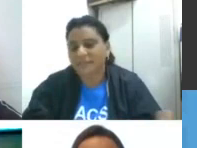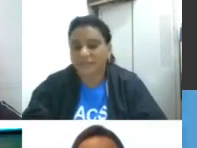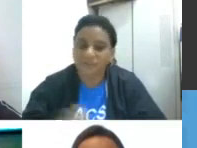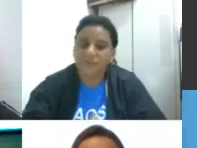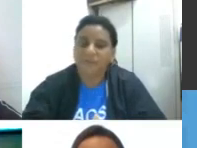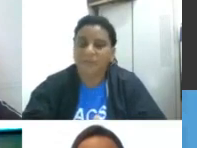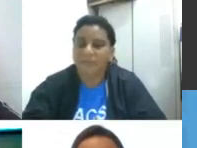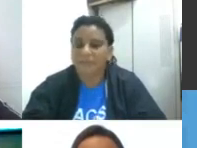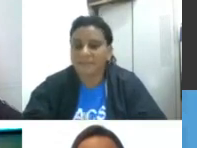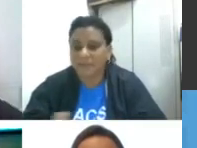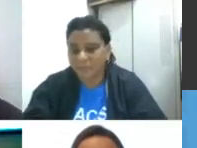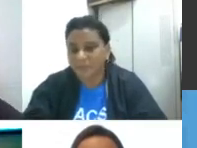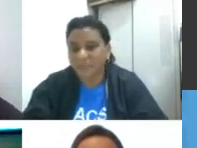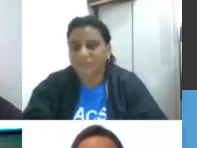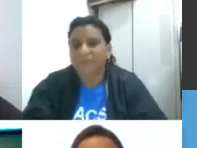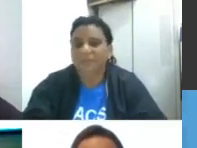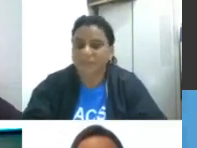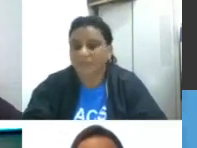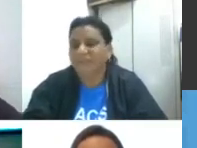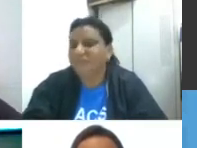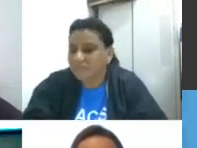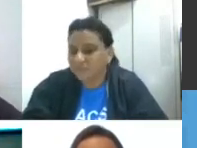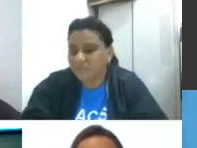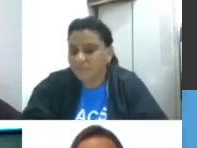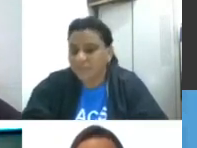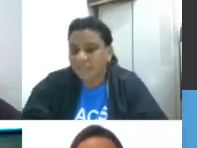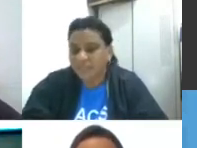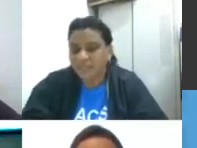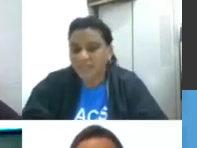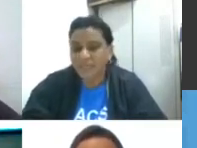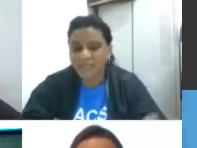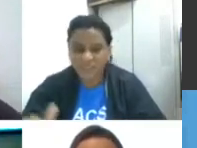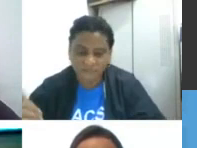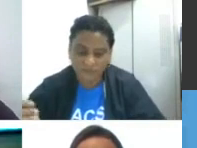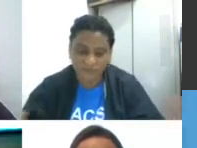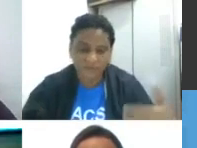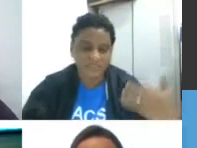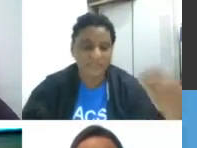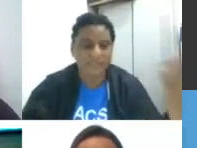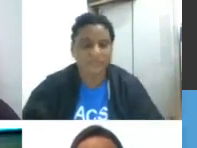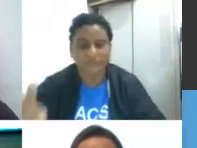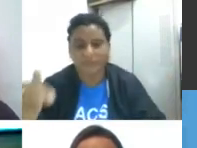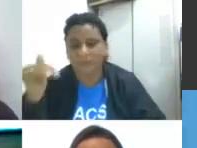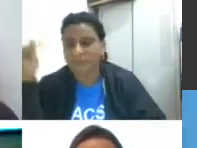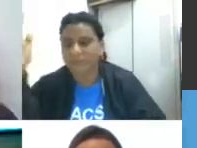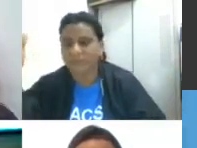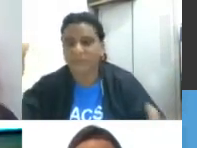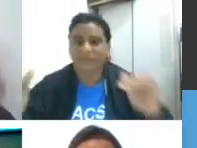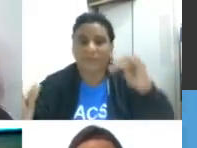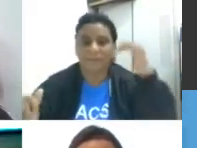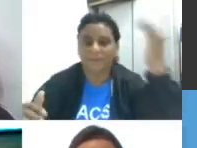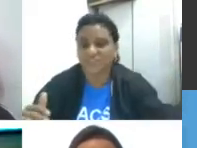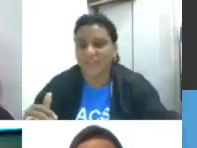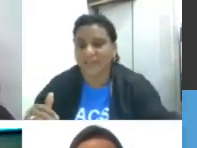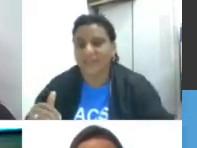dele não tomar medicação por conta da bebida que ele faça os dois né e aí a gente vai convencendo que a bebida pode